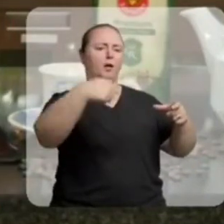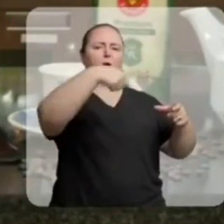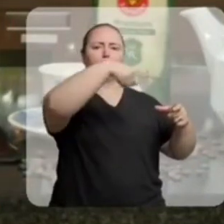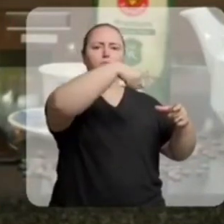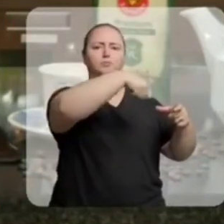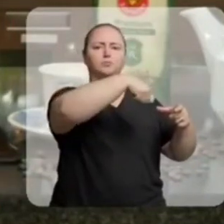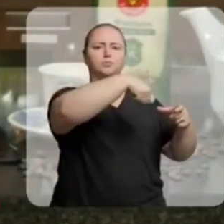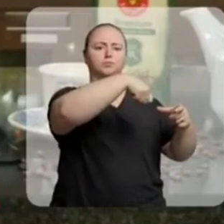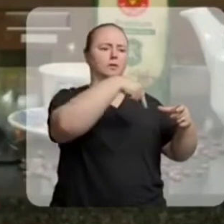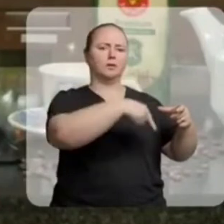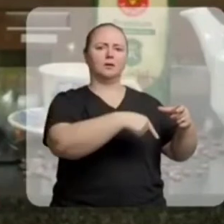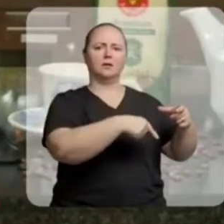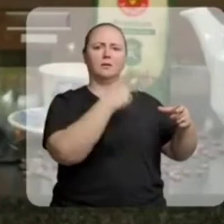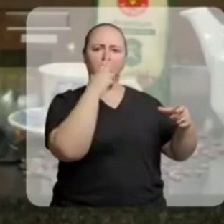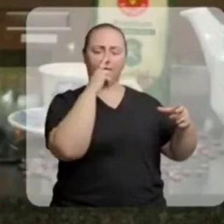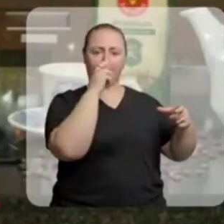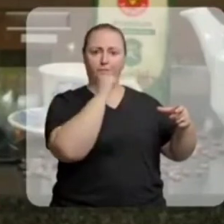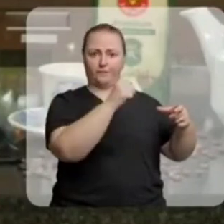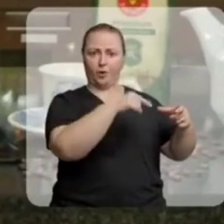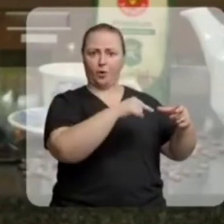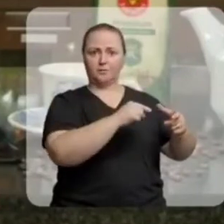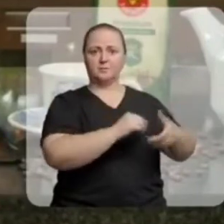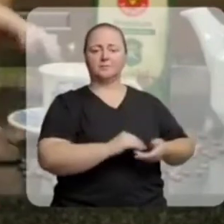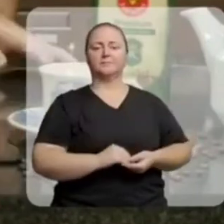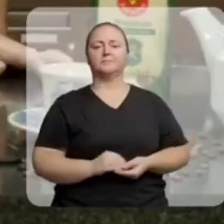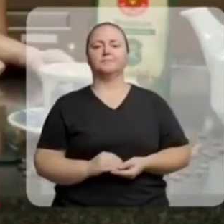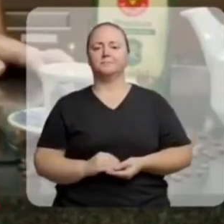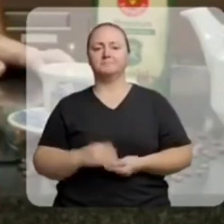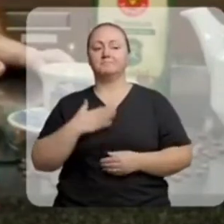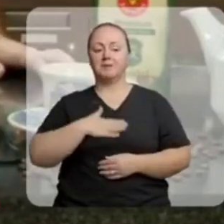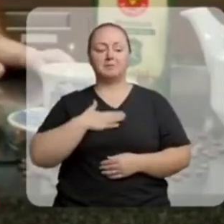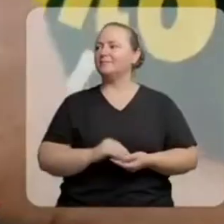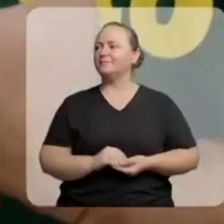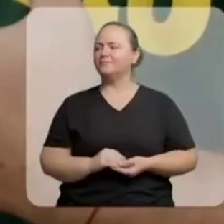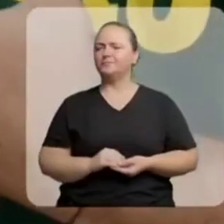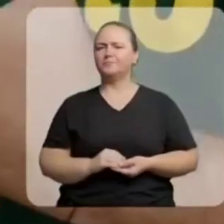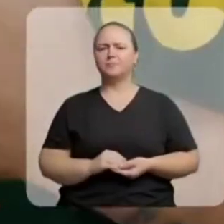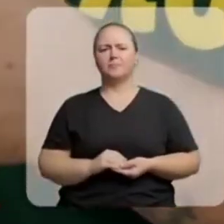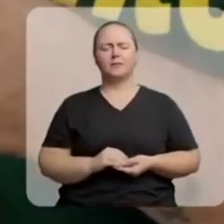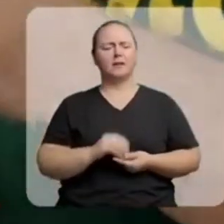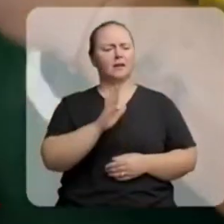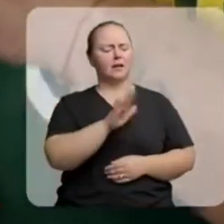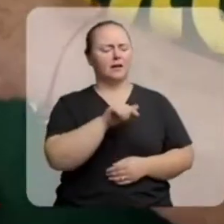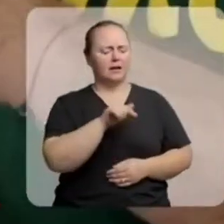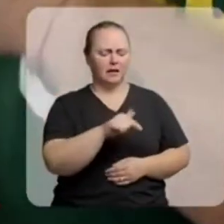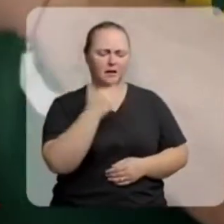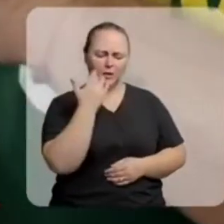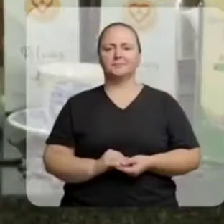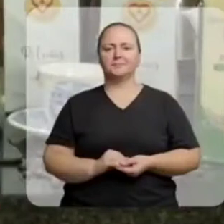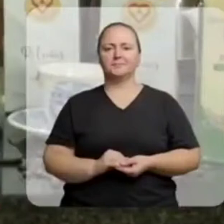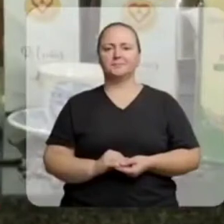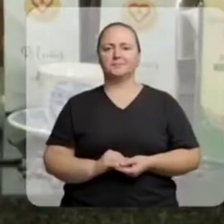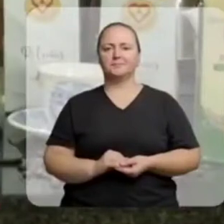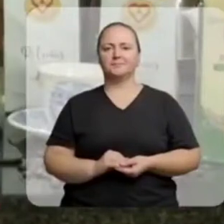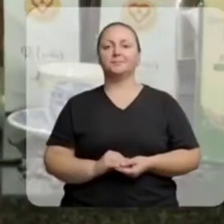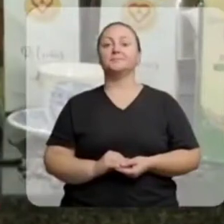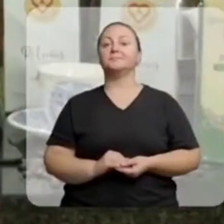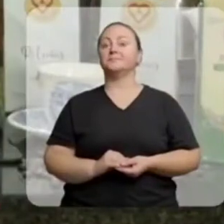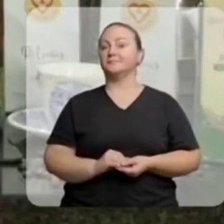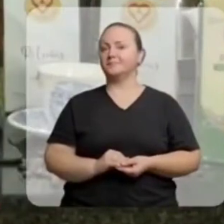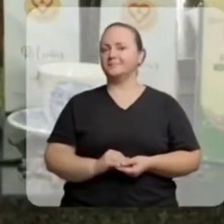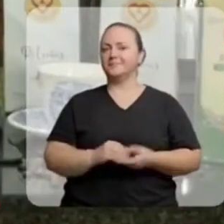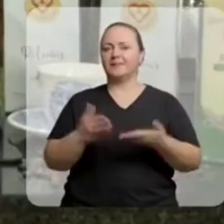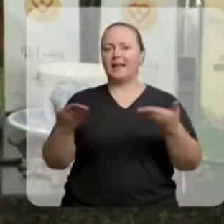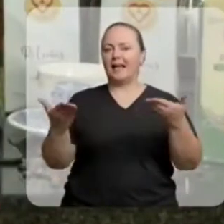dizer, um pouquinho não, comparado com outro, ele é bem mais forte, né? Bem mais intenso. Isso. Eu já gosto mais desse tipo de café aqui. Agora nós